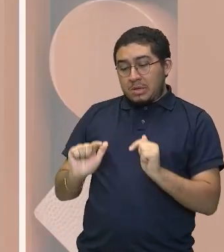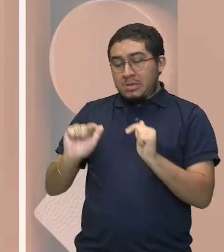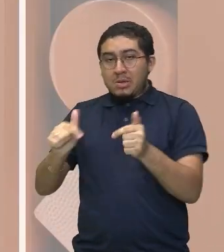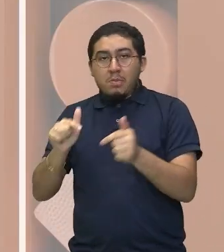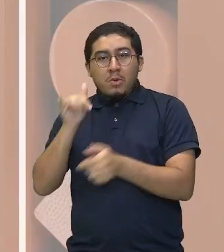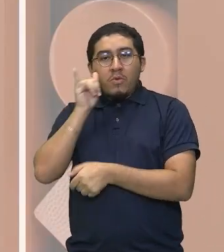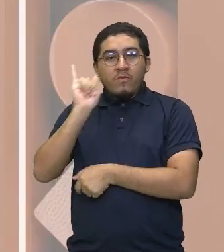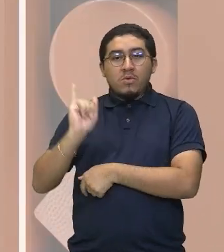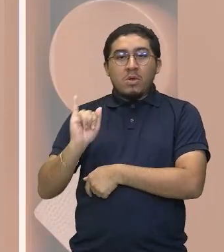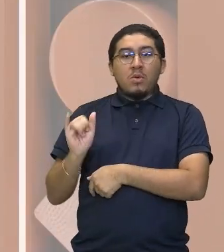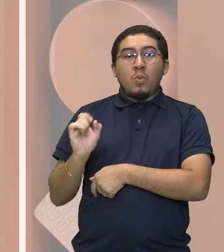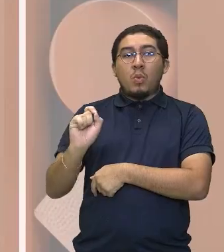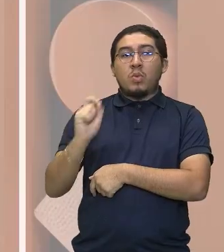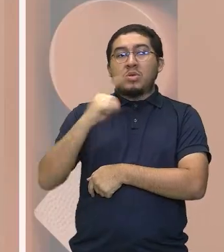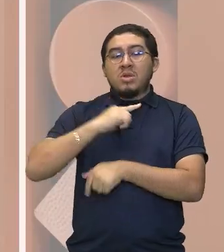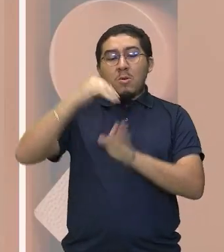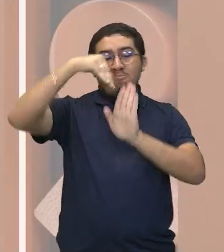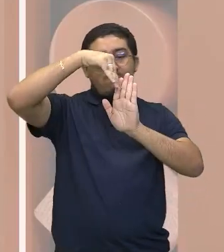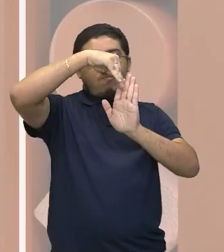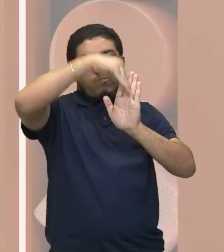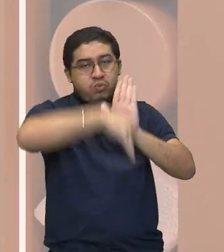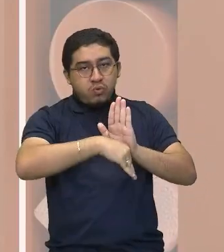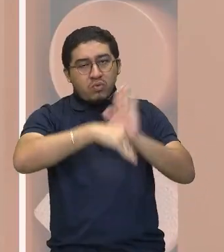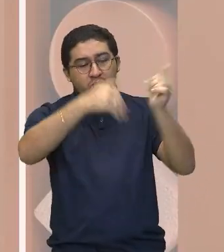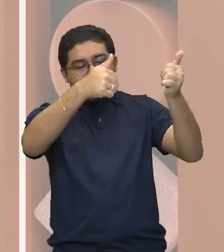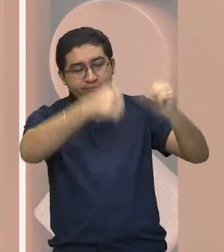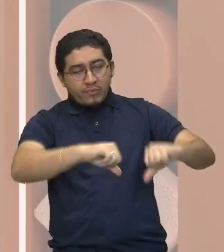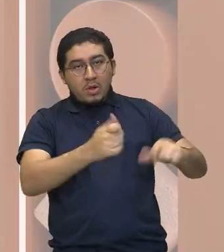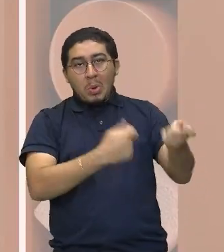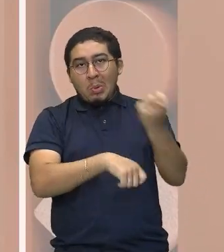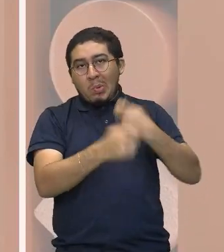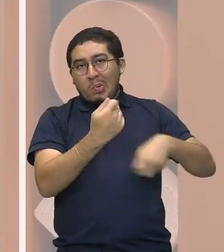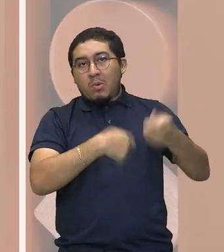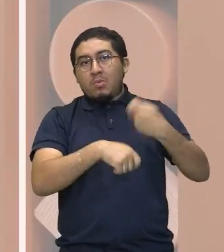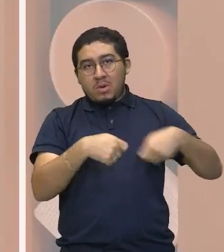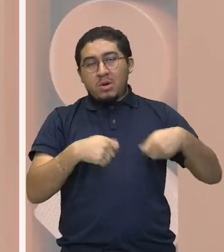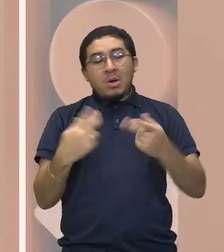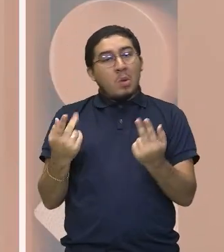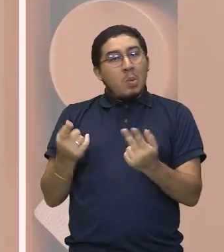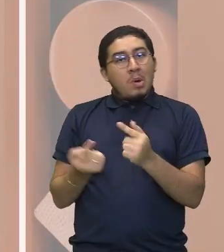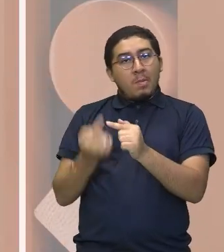novas quebras econômicas, novas crises econômicas, como a de